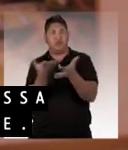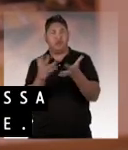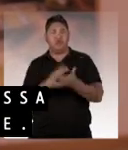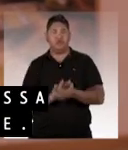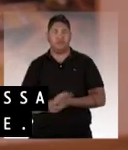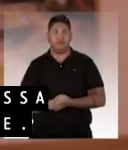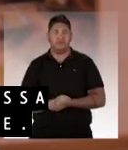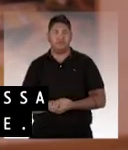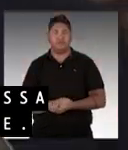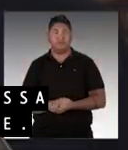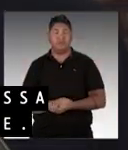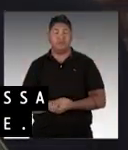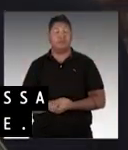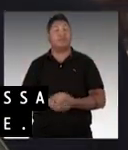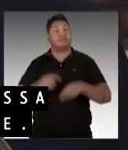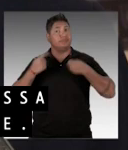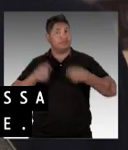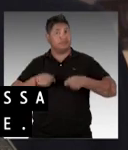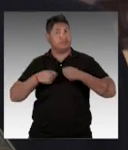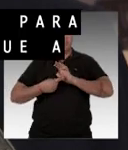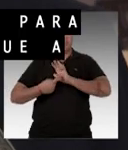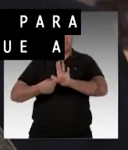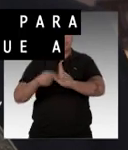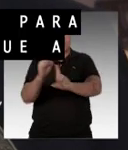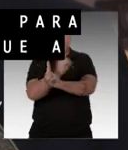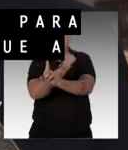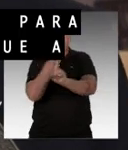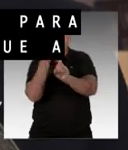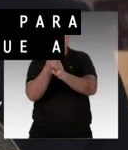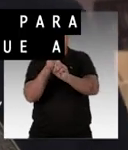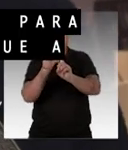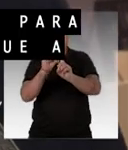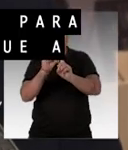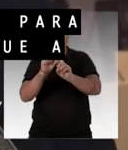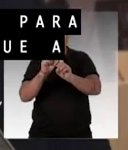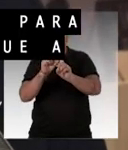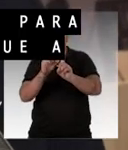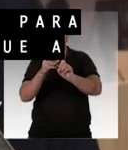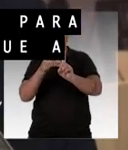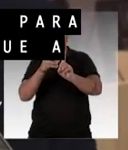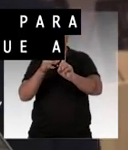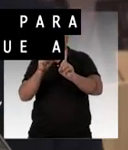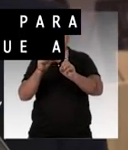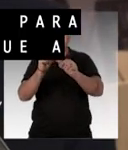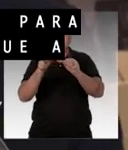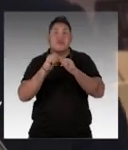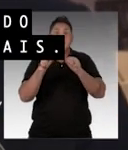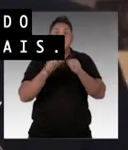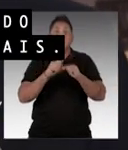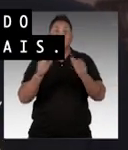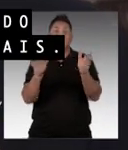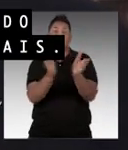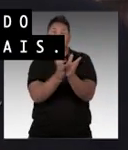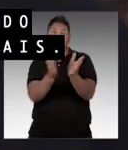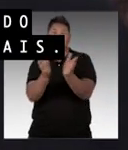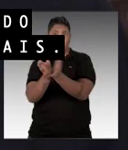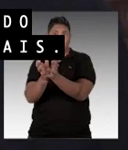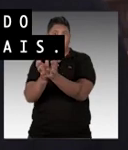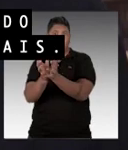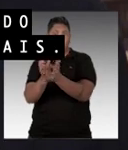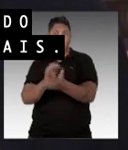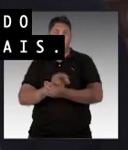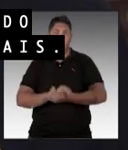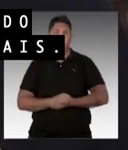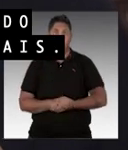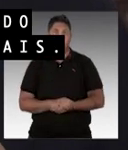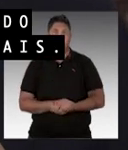nossa sociedade atualmente. Nós precisamos mostrar para a sociedade o que a sociedade está fazendo com esses